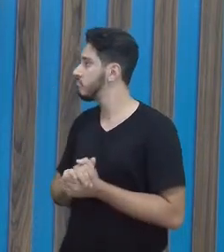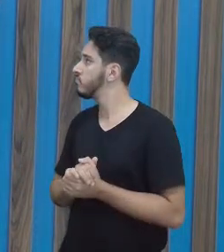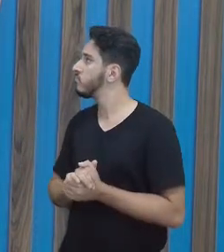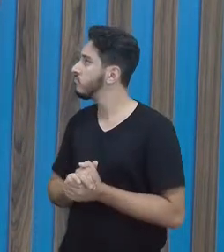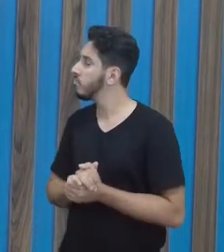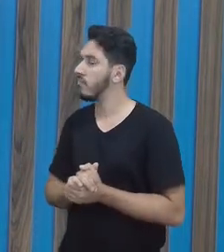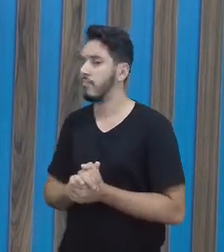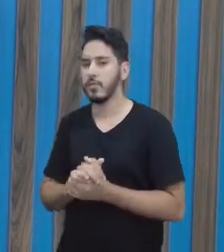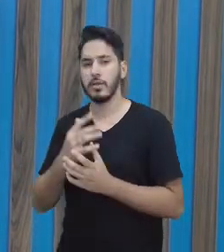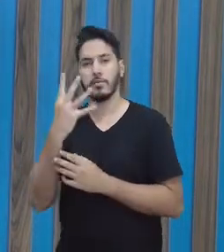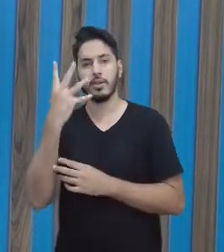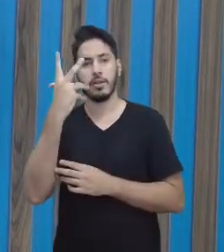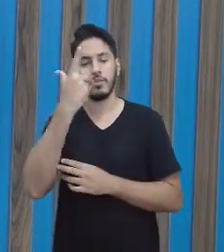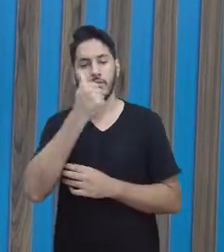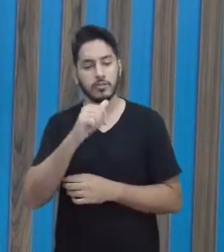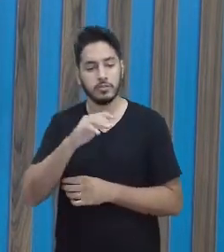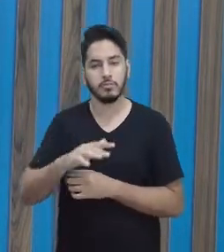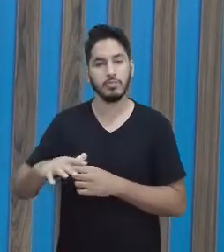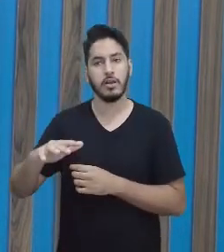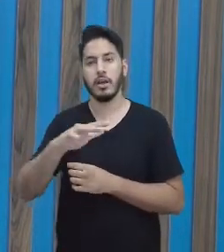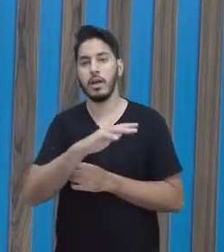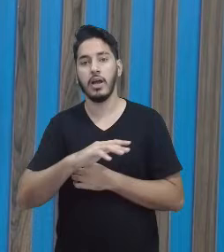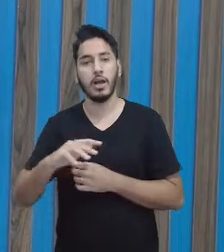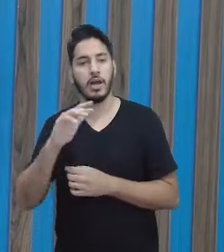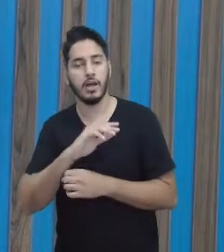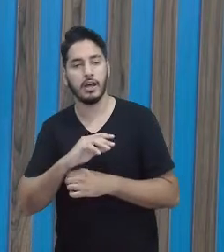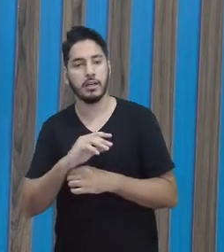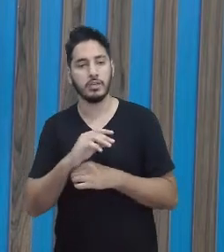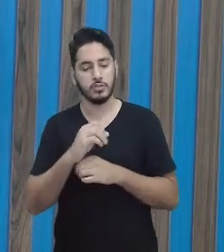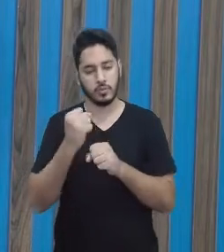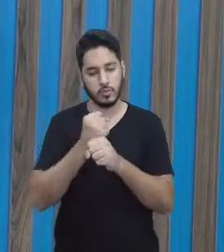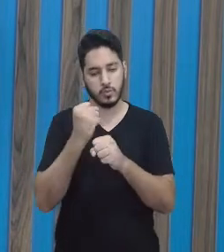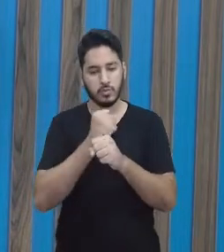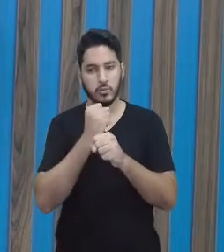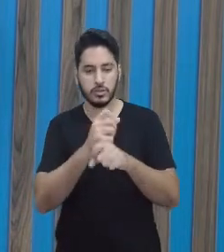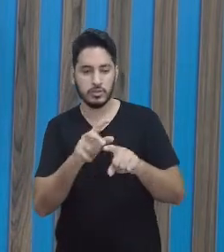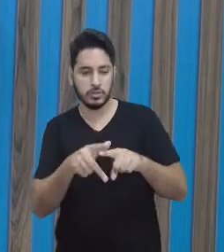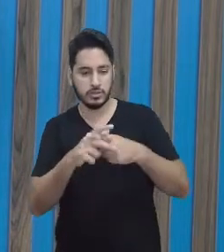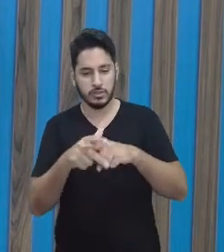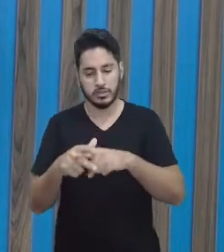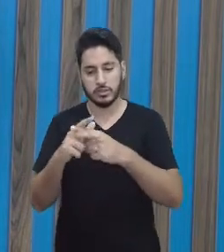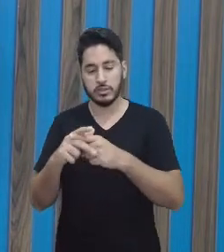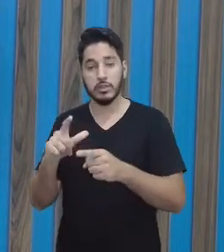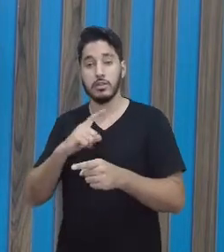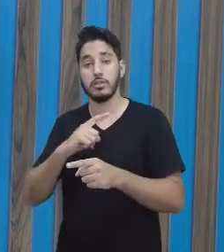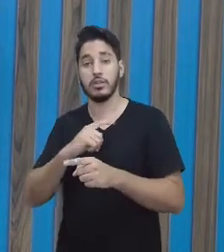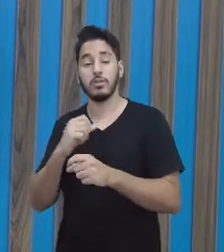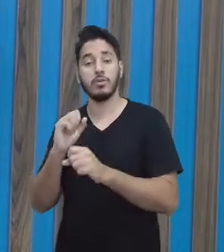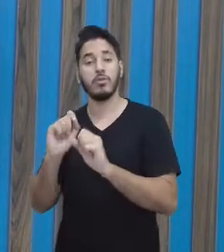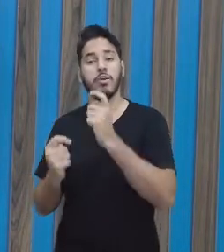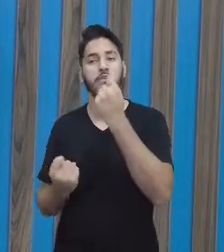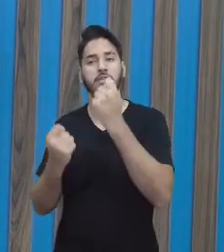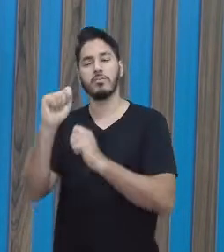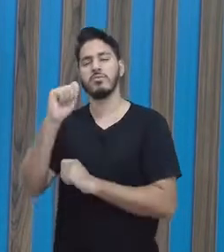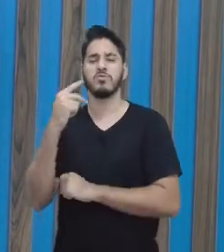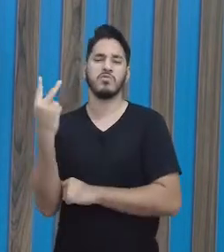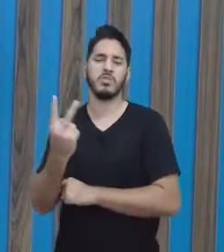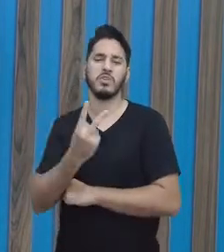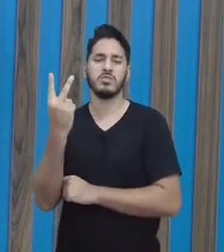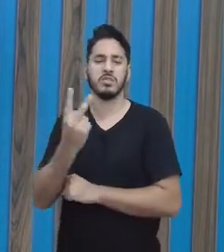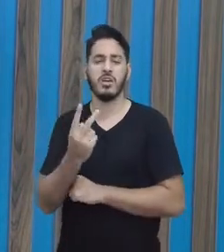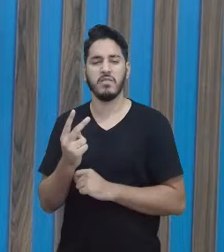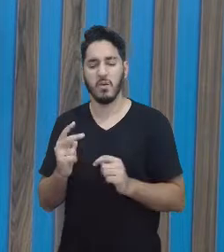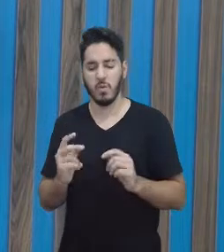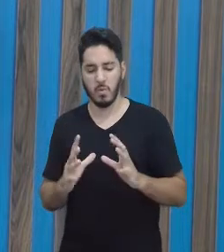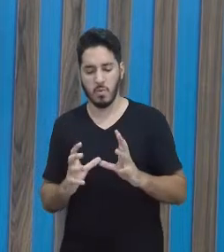beleza, né, que é o espaço lá, a oficina, que ele herdou do pai uma fábrica. Ele não valorizava o